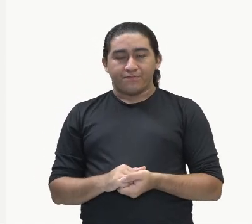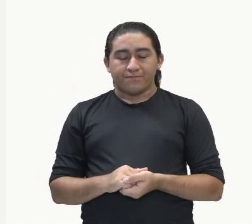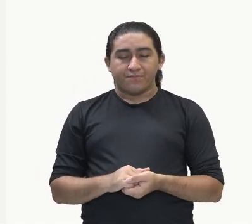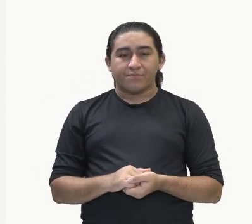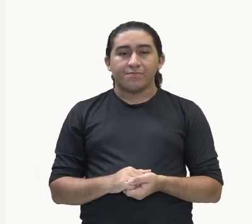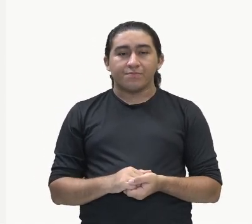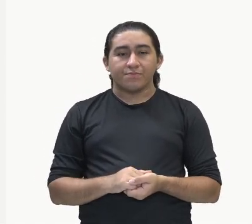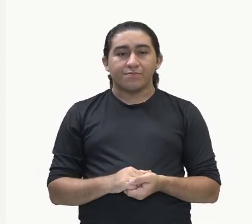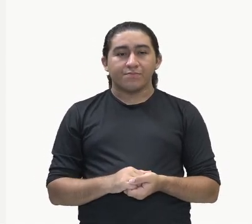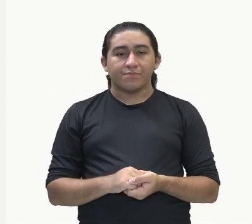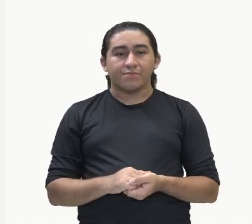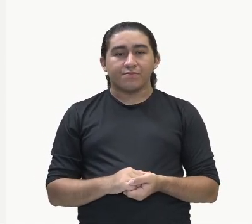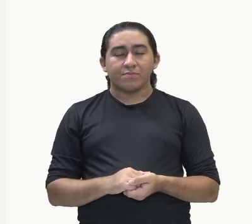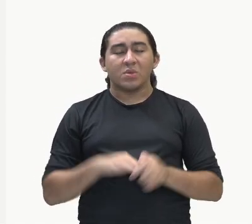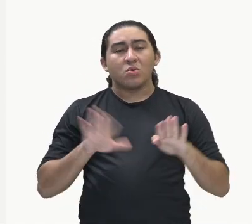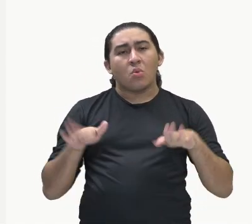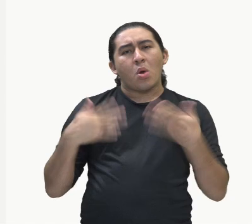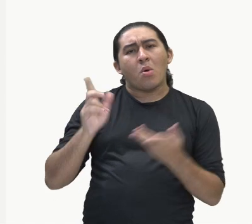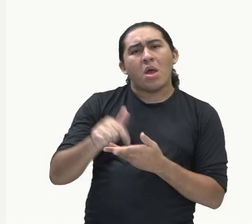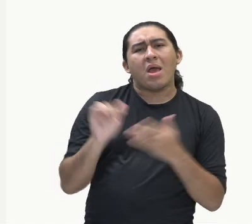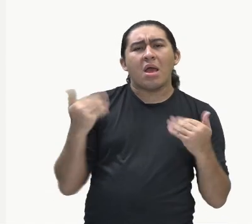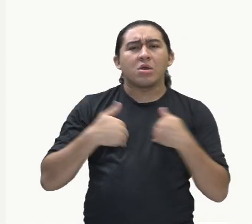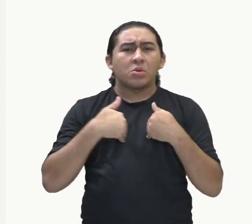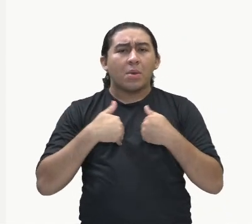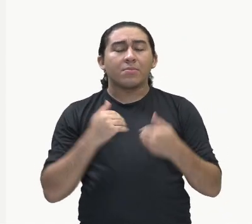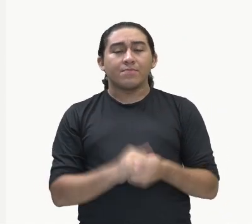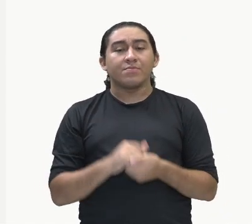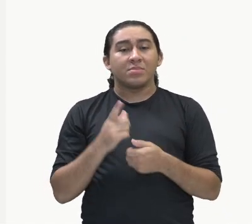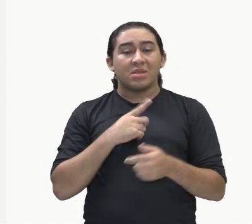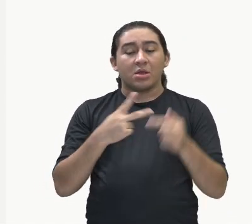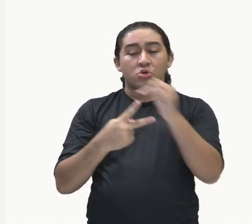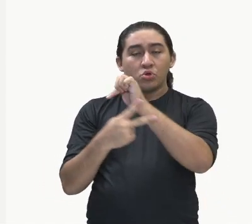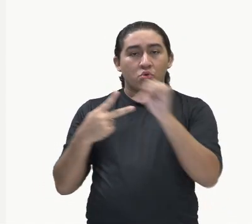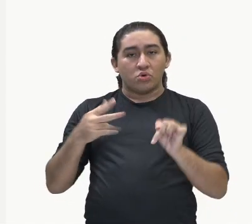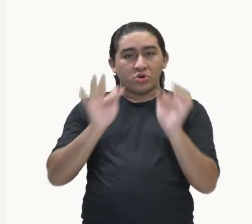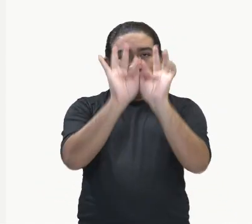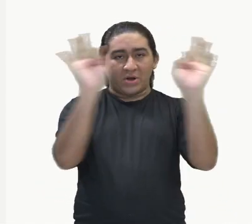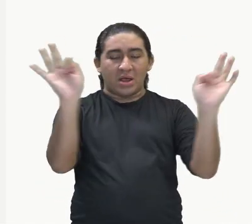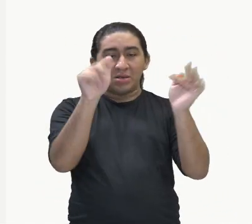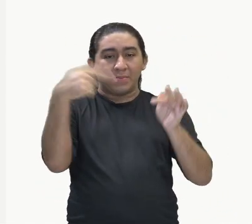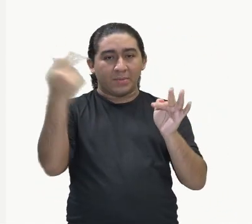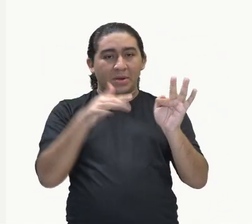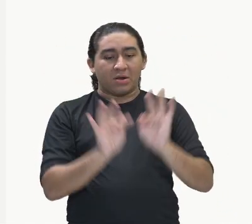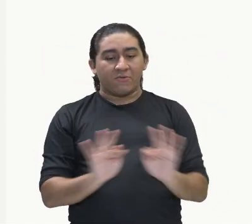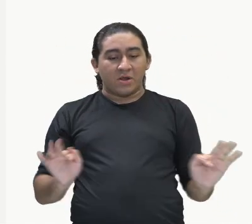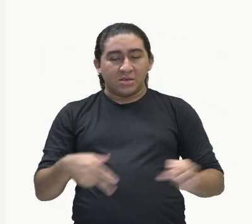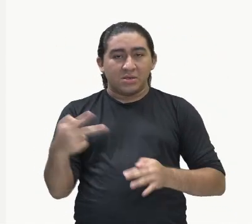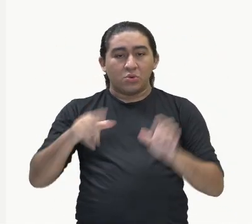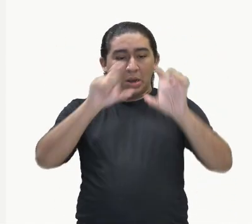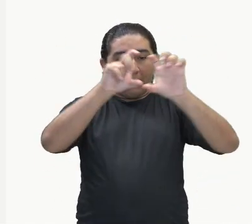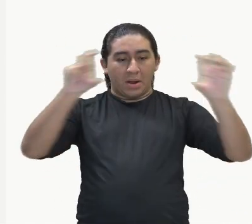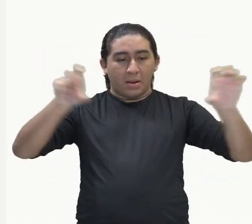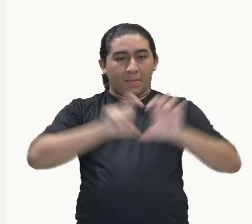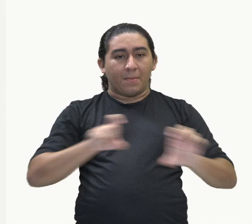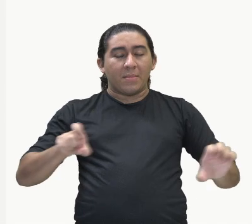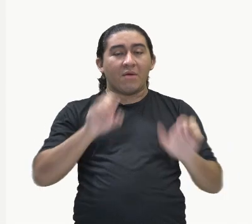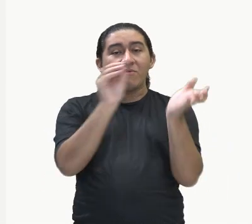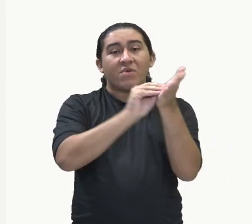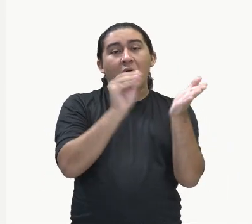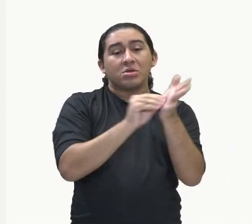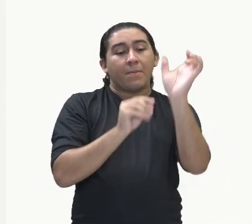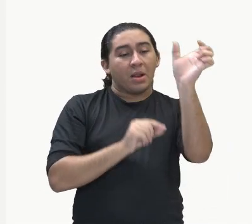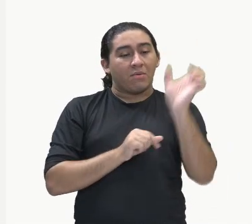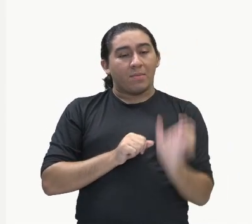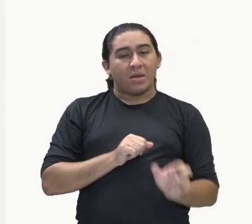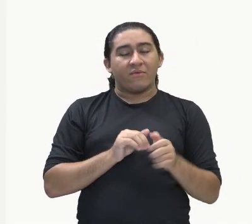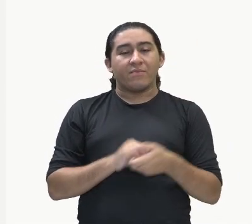animals? Quais são os animais? Então, eu tenho duas frases aqui com lacunas a serem preenchidas. Então, eu tenho aqui duas opções,